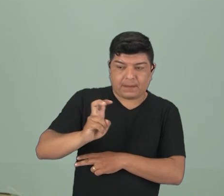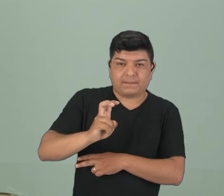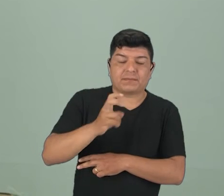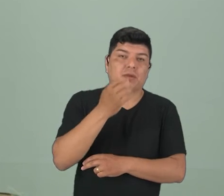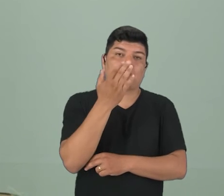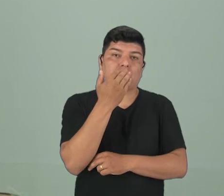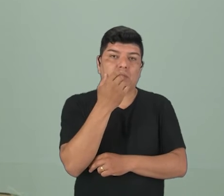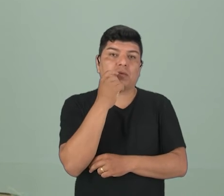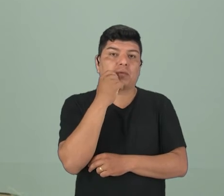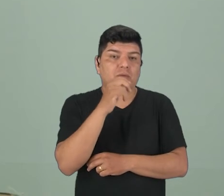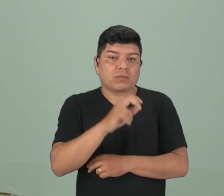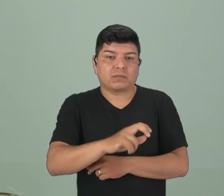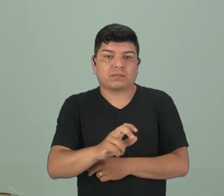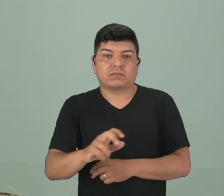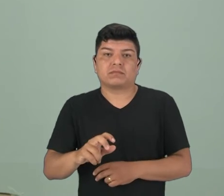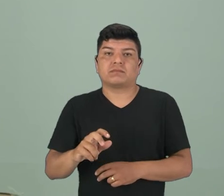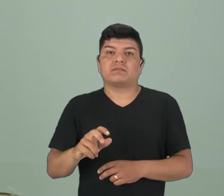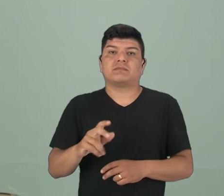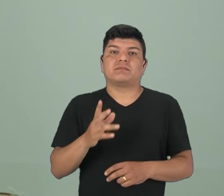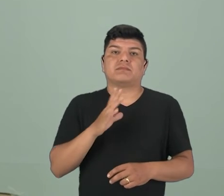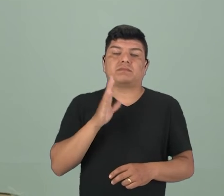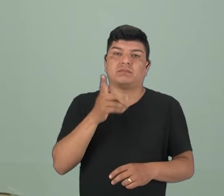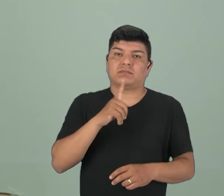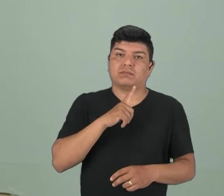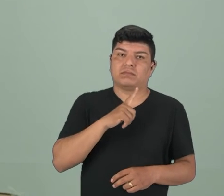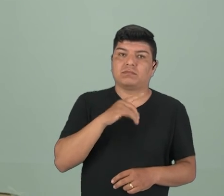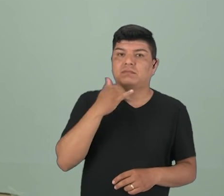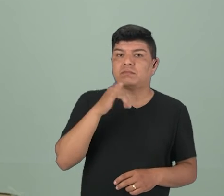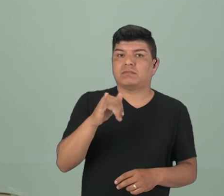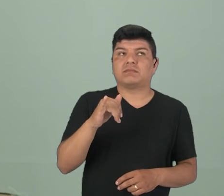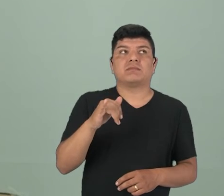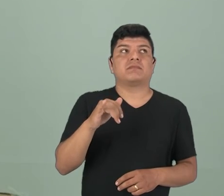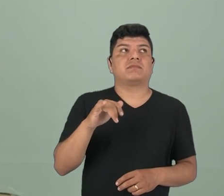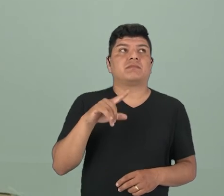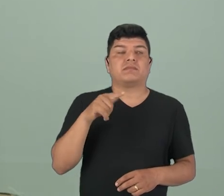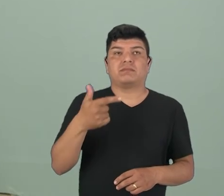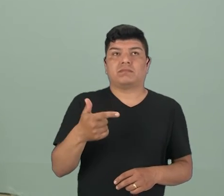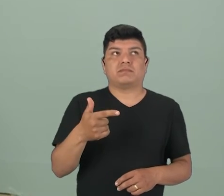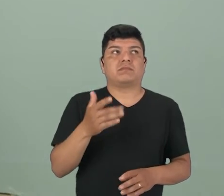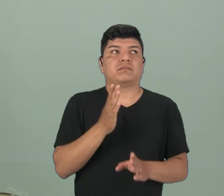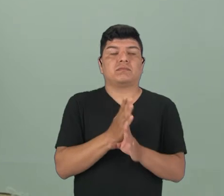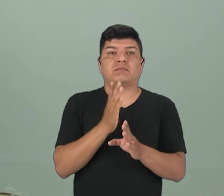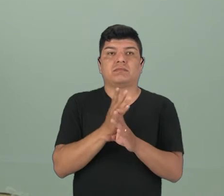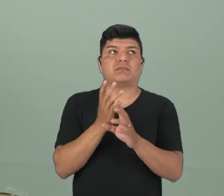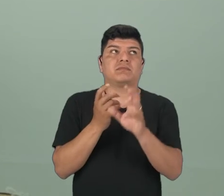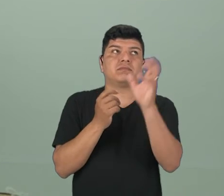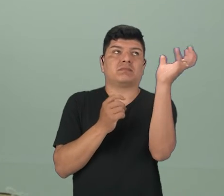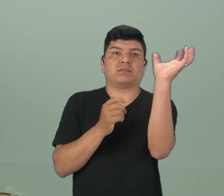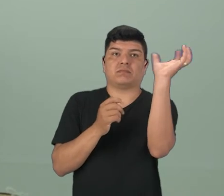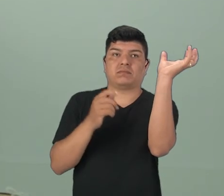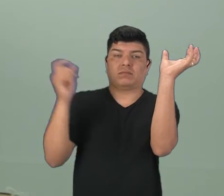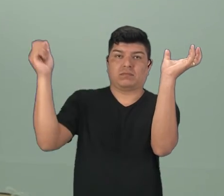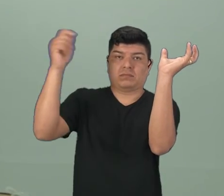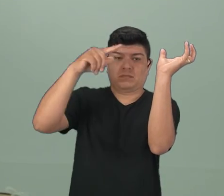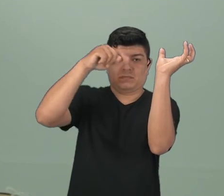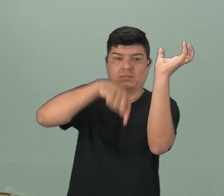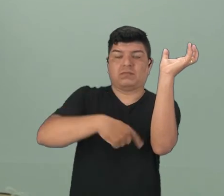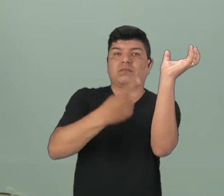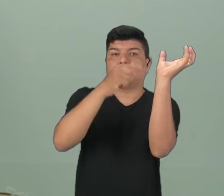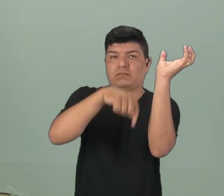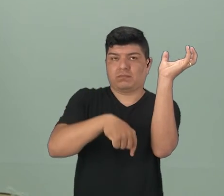do rato, né? Que já obteve sua energia, desse aqui que já obteve através da fotossíntese,